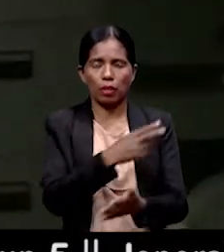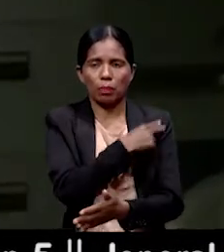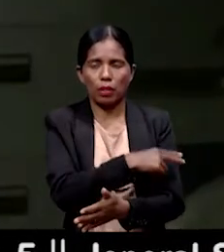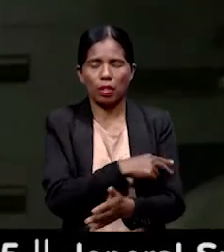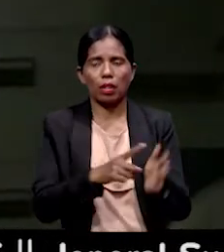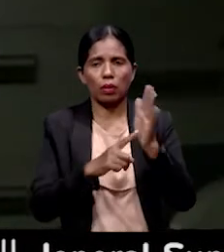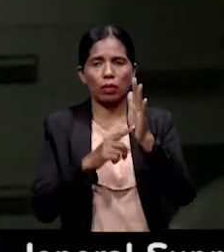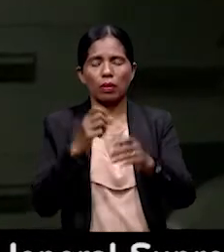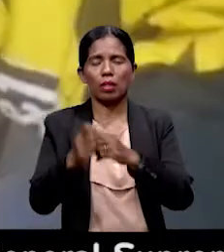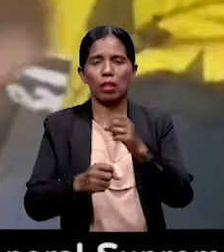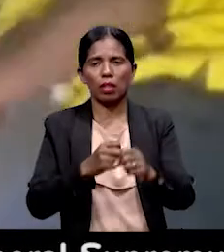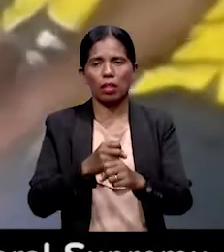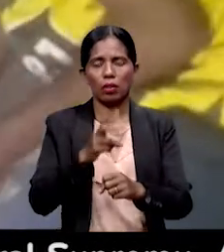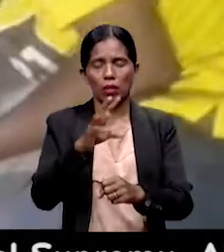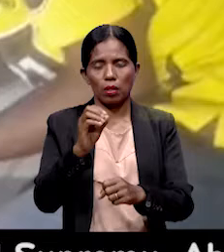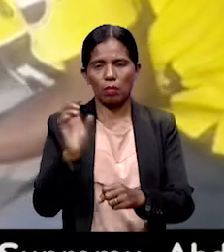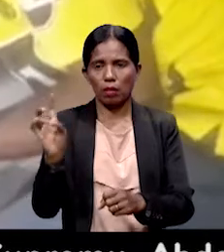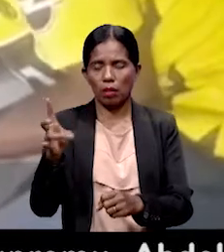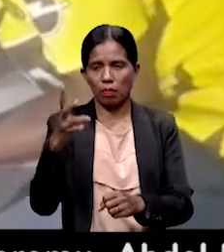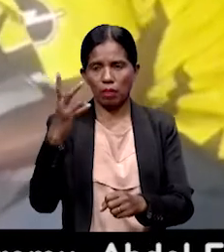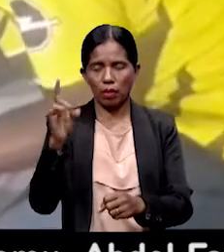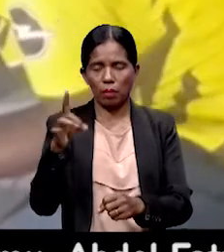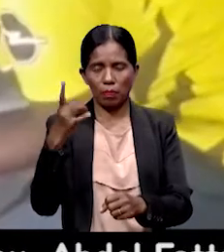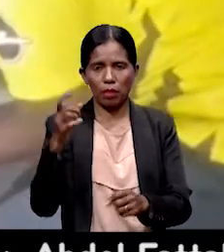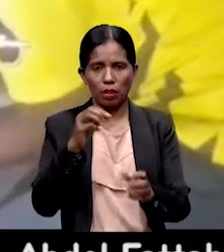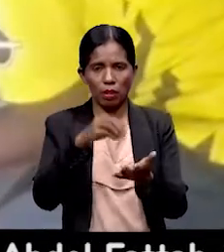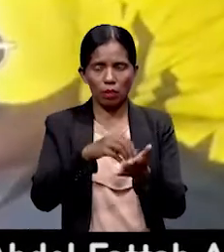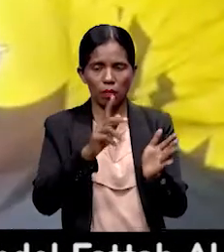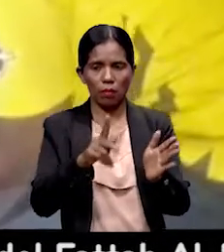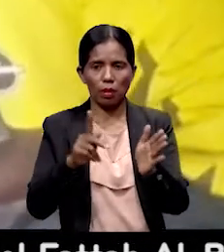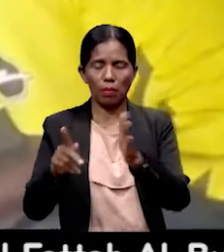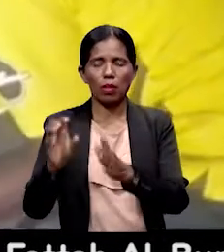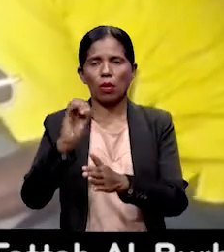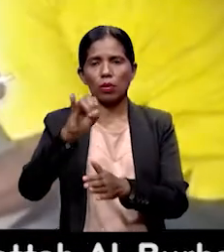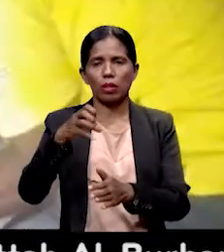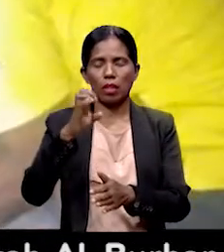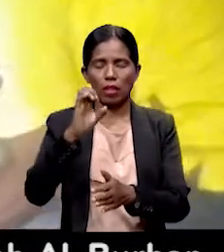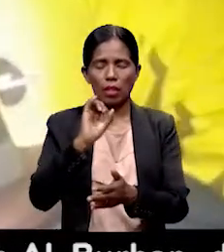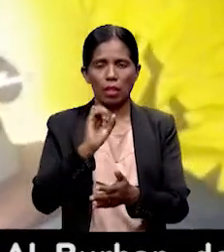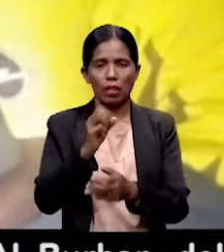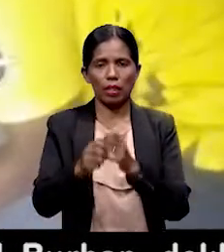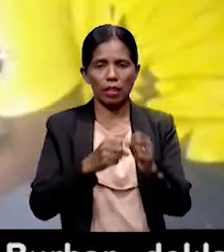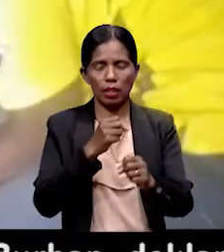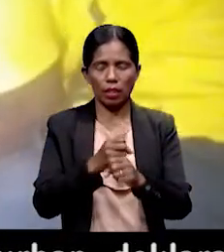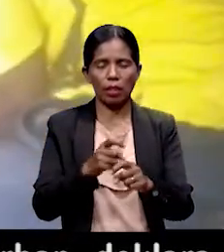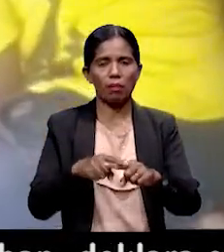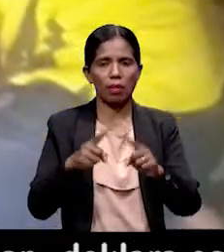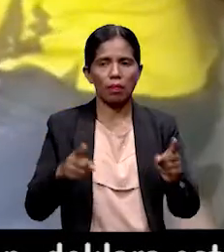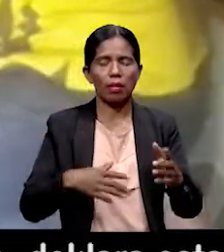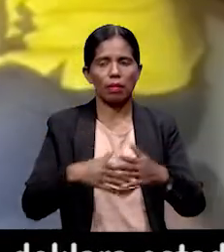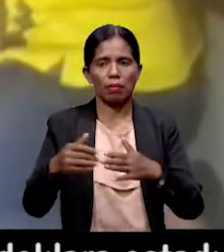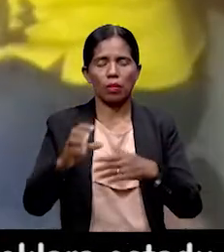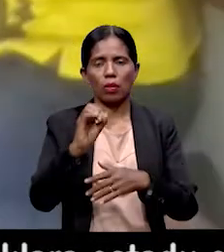huquedes e a tinen rio rua San Lourdes e Nualu, ta ona e a plano refere, vai a orçamento geral estado cada tinan, mas depende mas